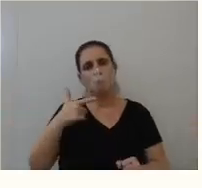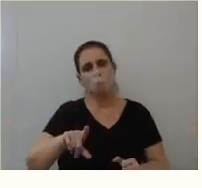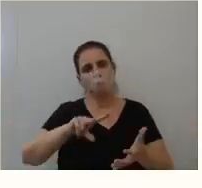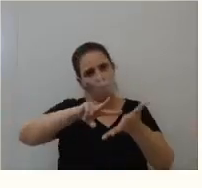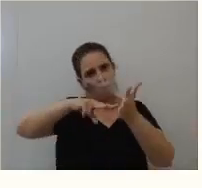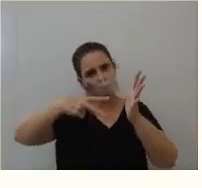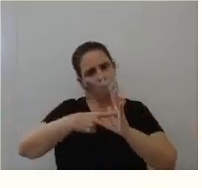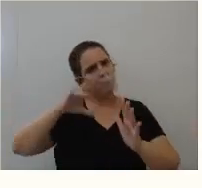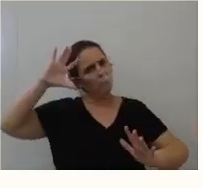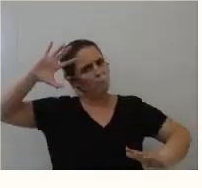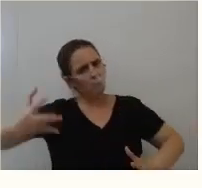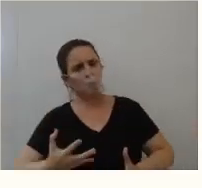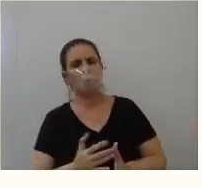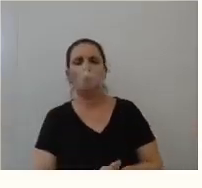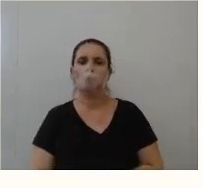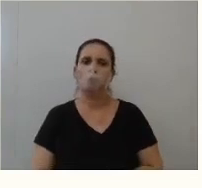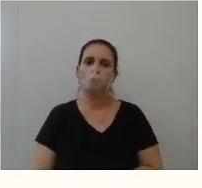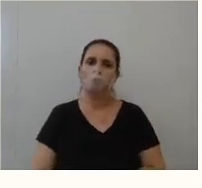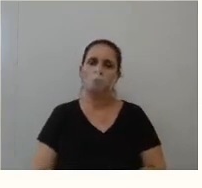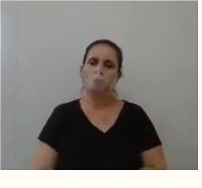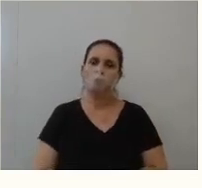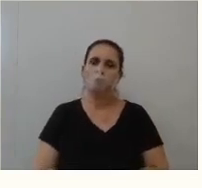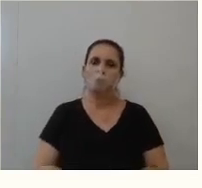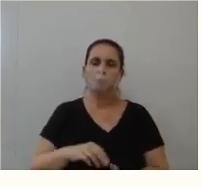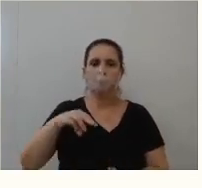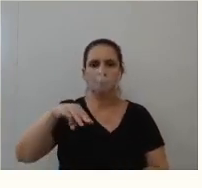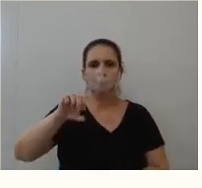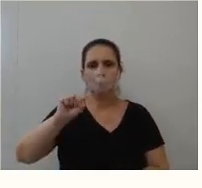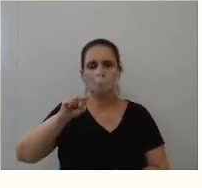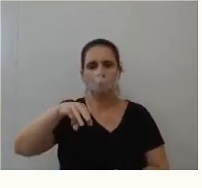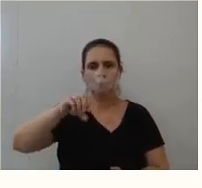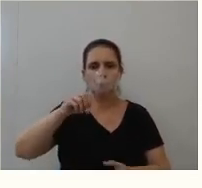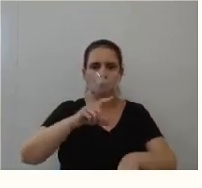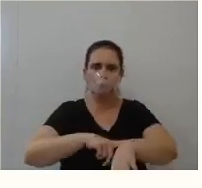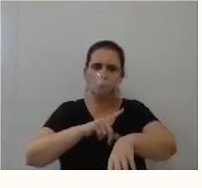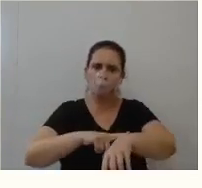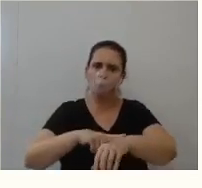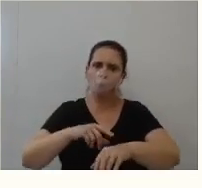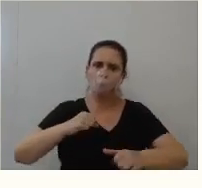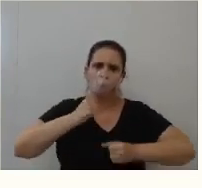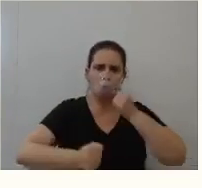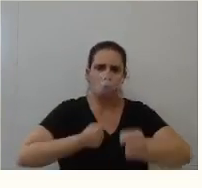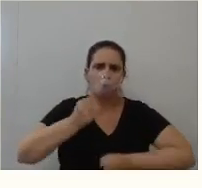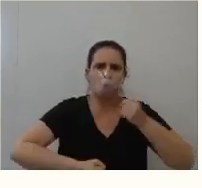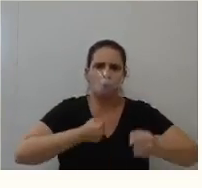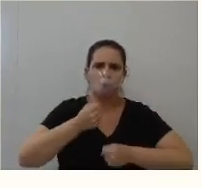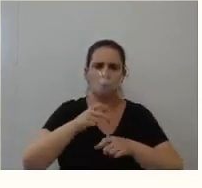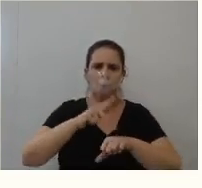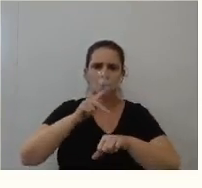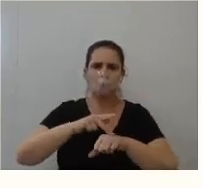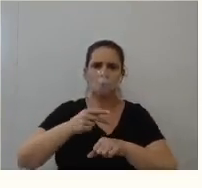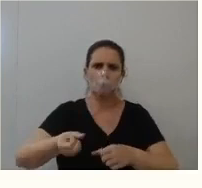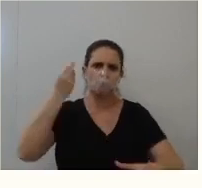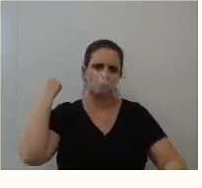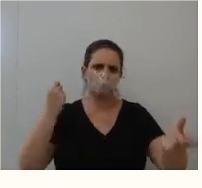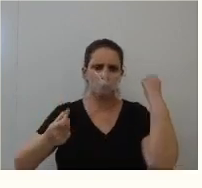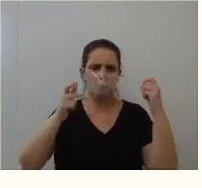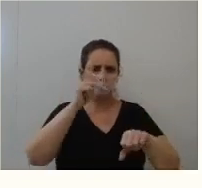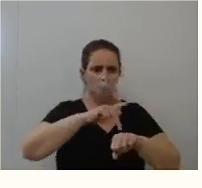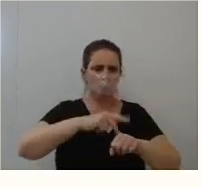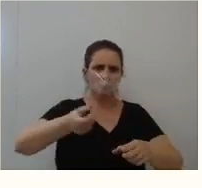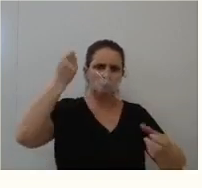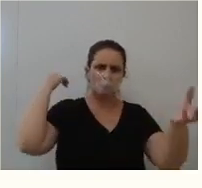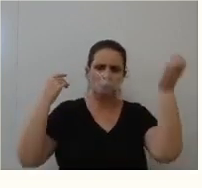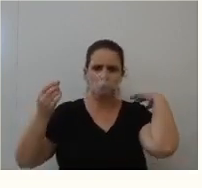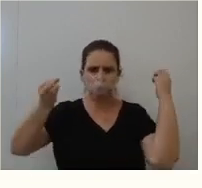valor temporal. Ó, ao mesmo tempo que corriam, atiravam pedras para trás.